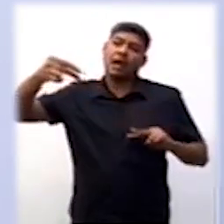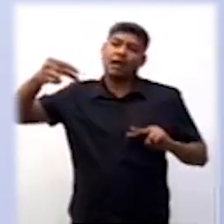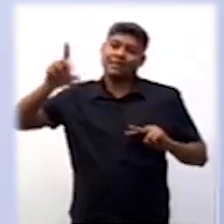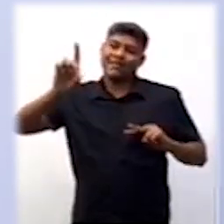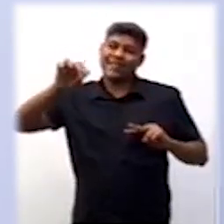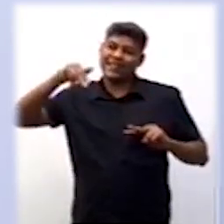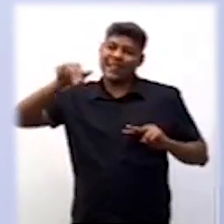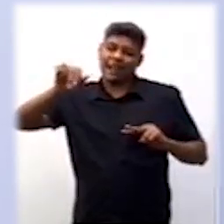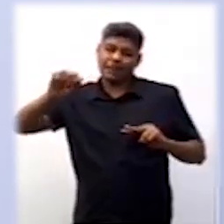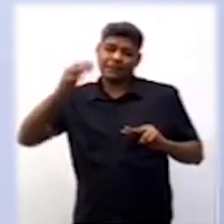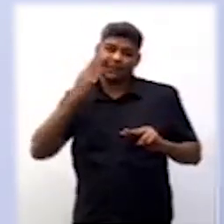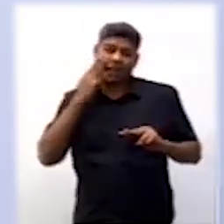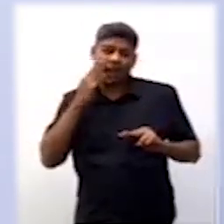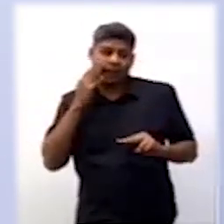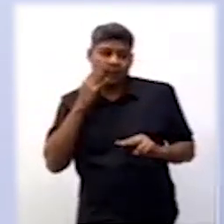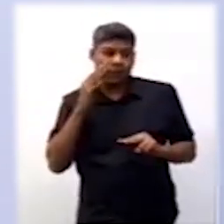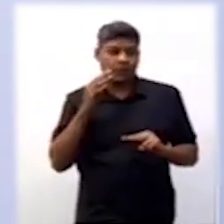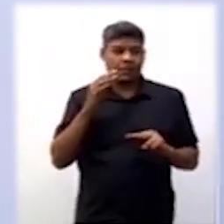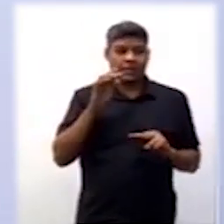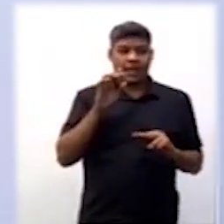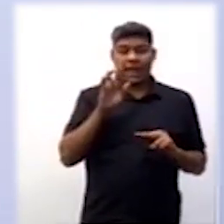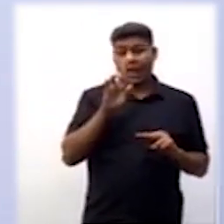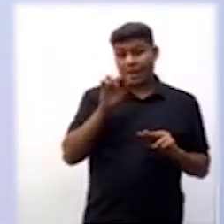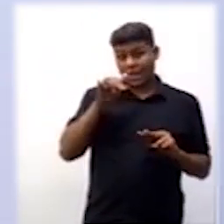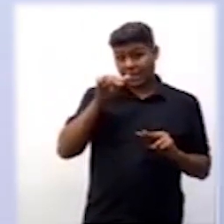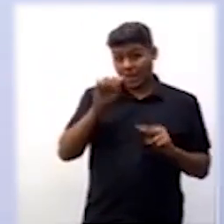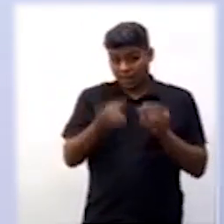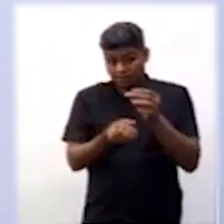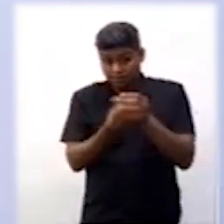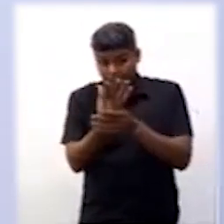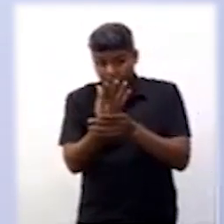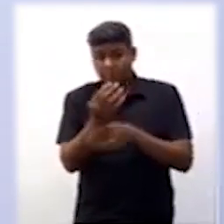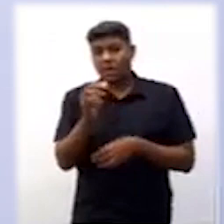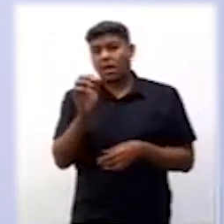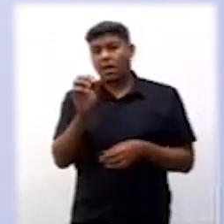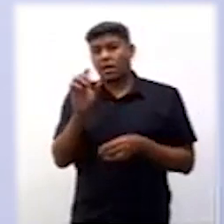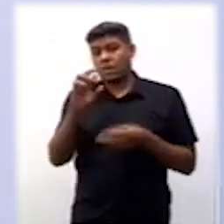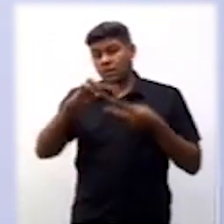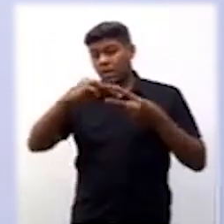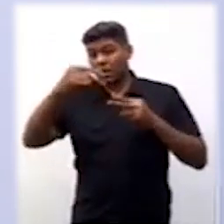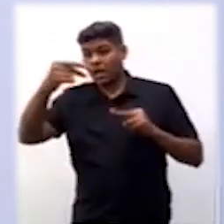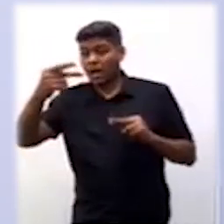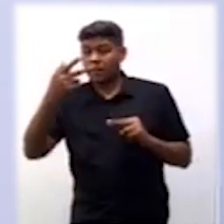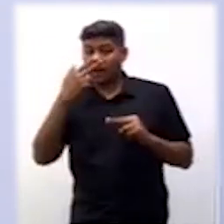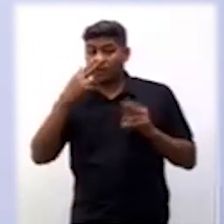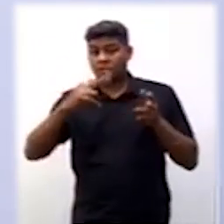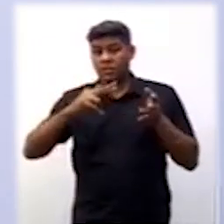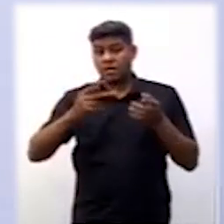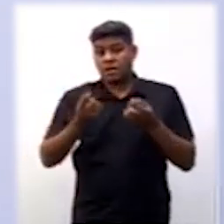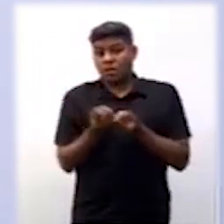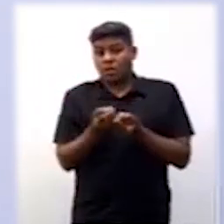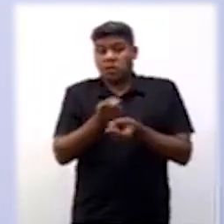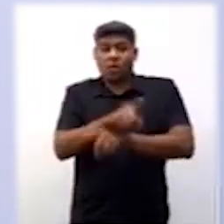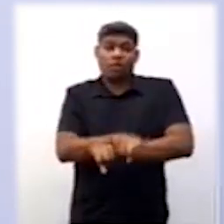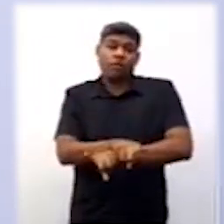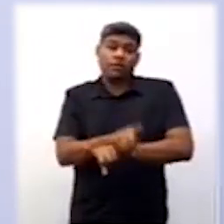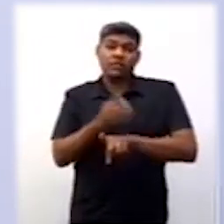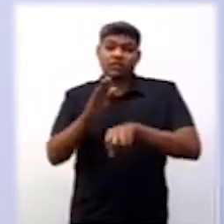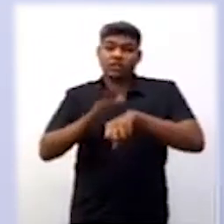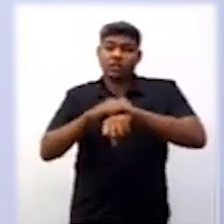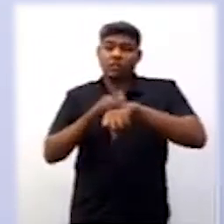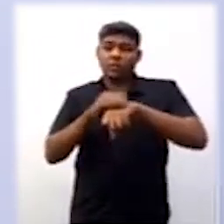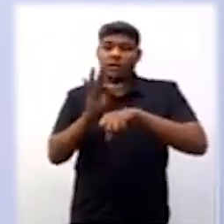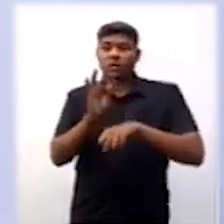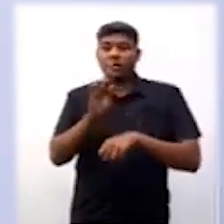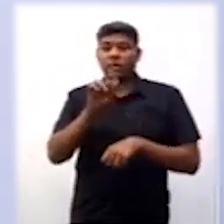que um RNA produz um DNA, a gente diz que isso é inverso. A gente chama isso de transcrição reversa.